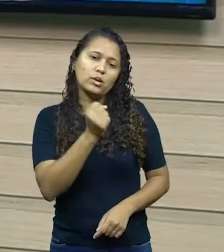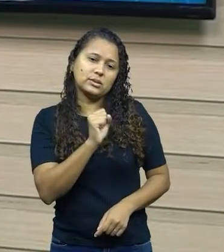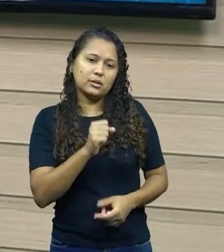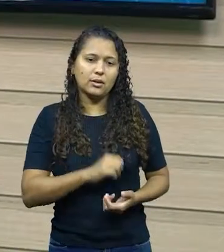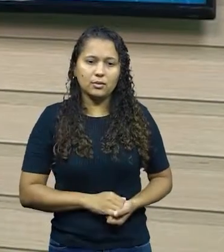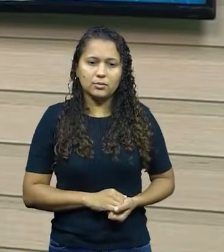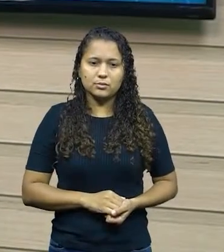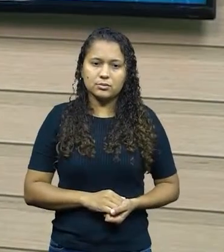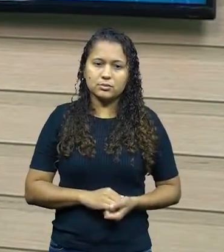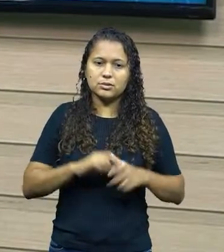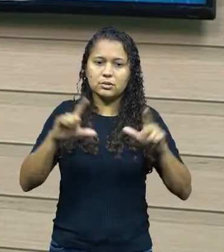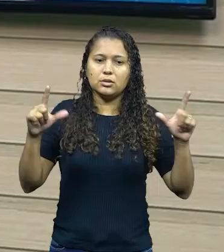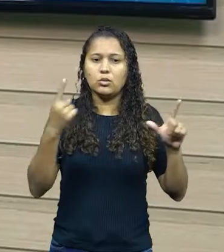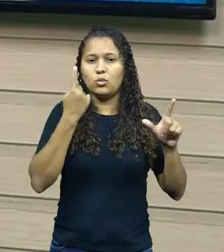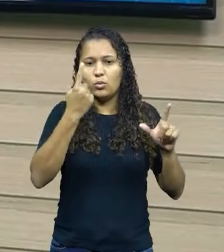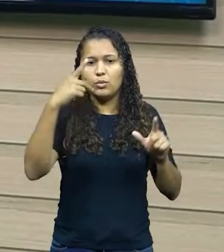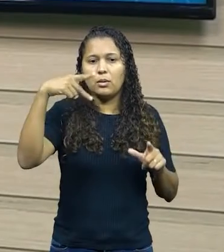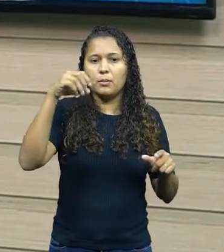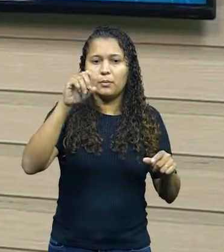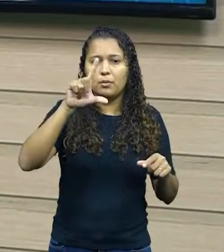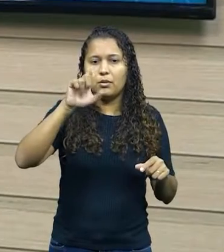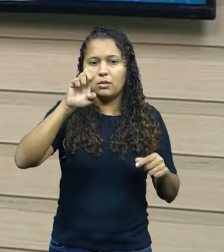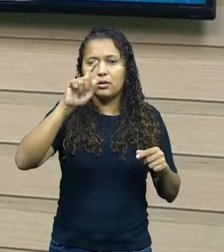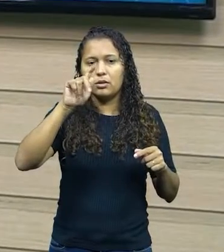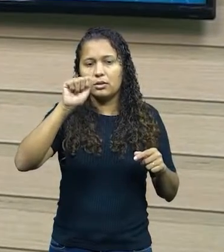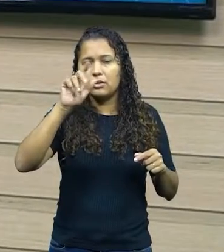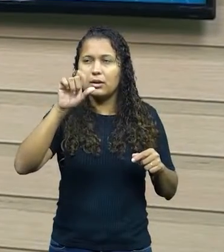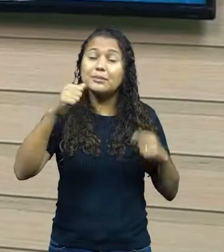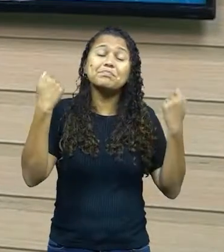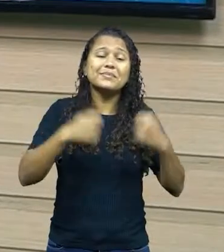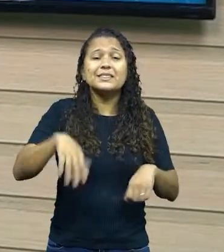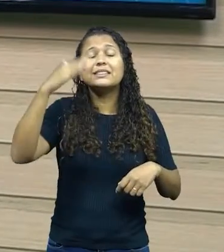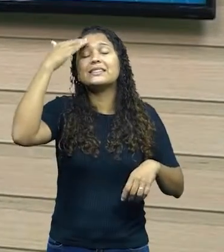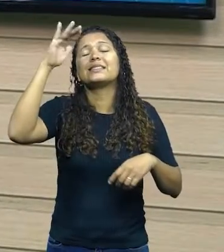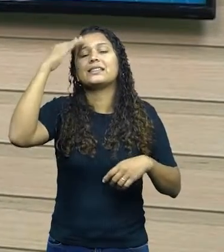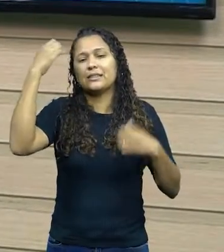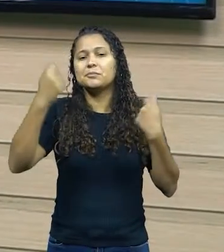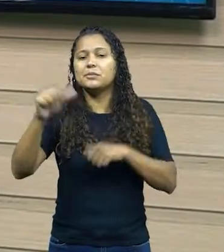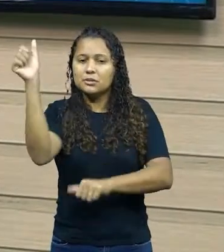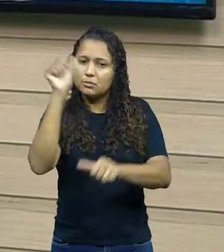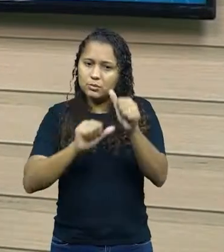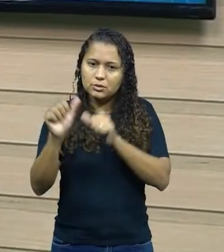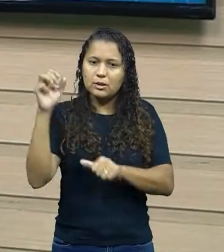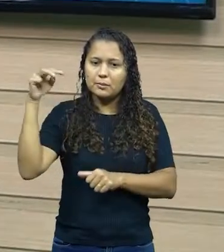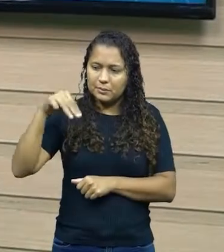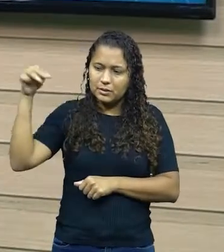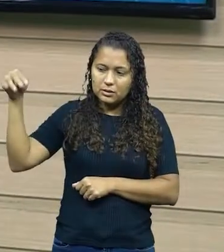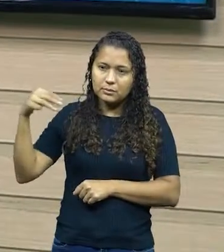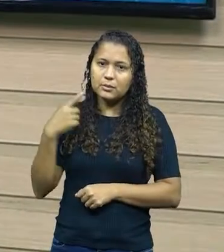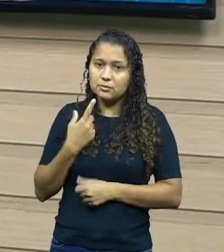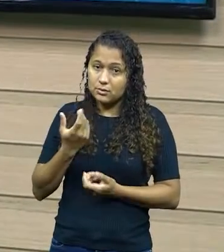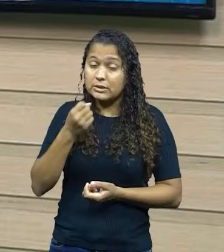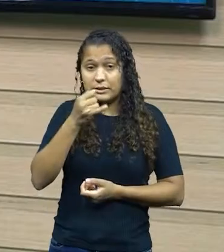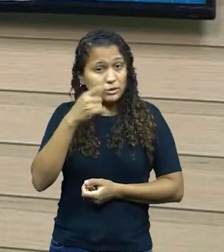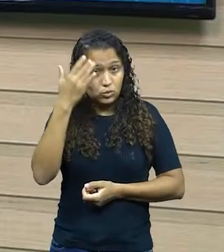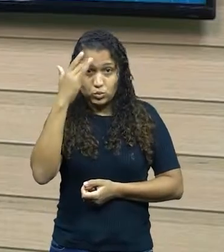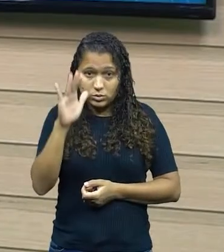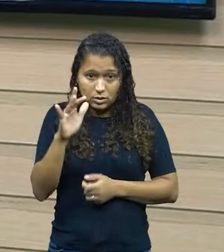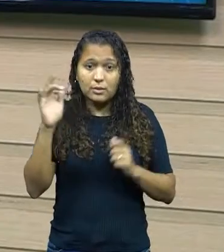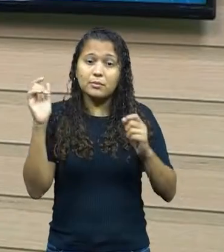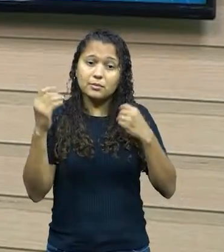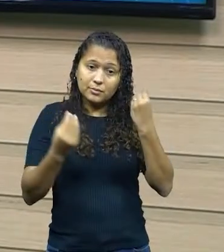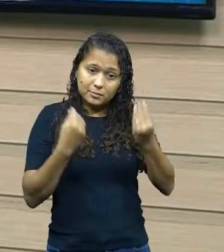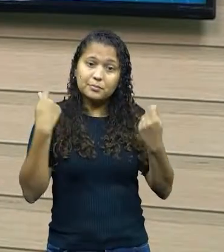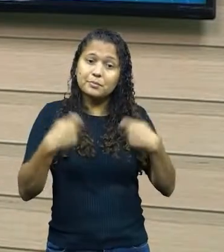uma chapa de 1 polegada. Então, a gente tem que entender que, às vezes, a gente tem que fazer essa conversão para milímetro. Se você não sabe, você